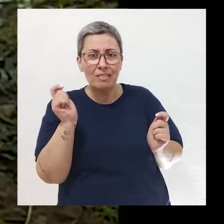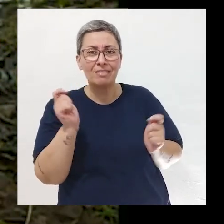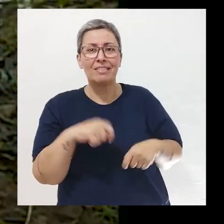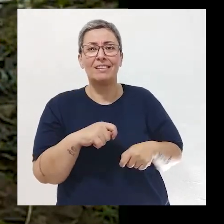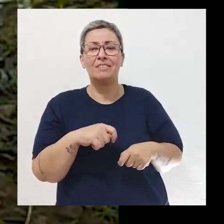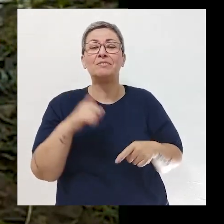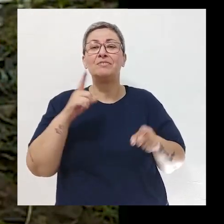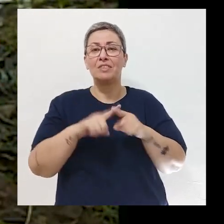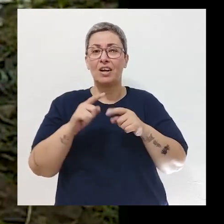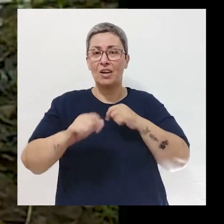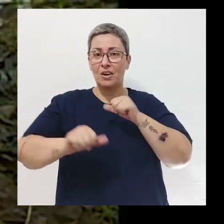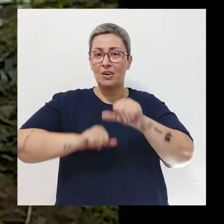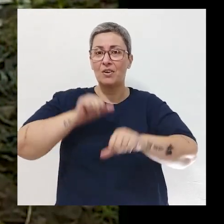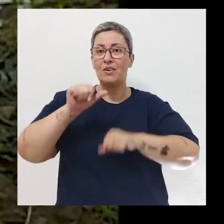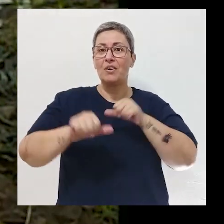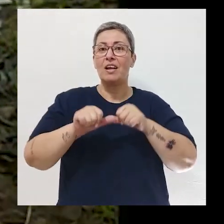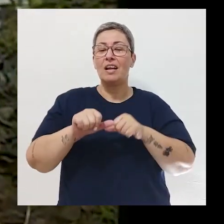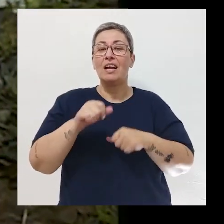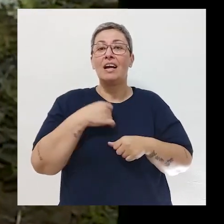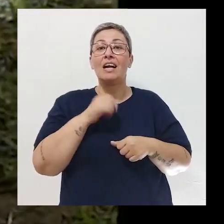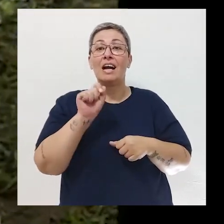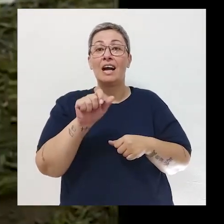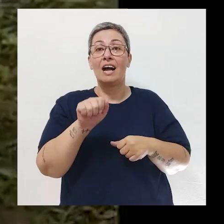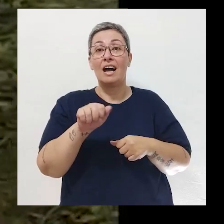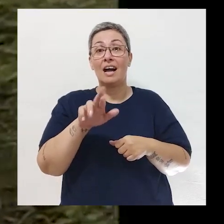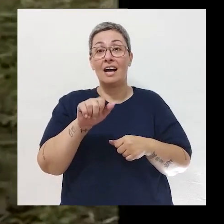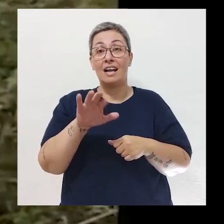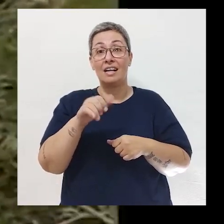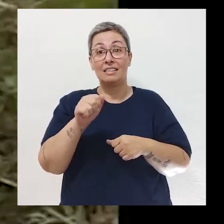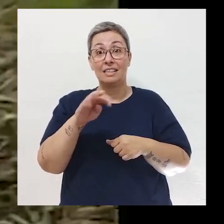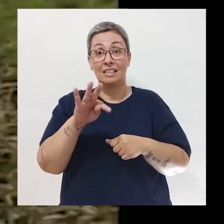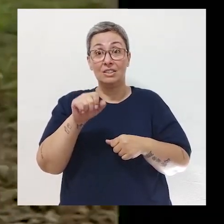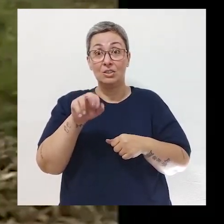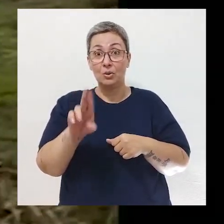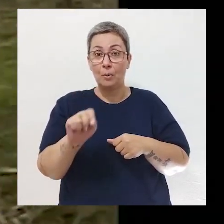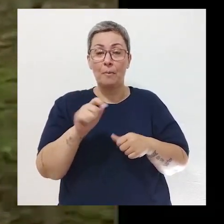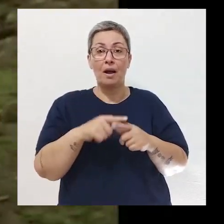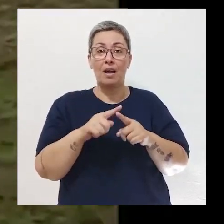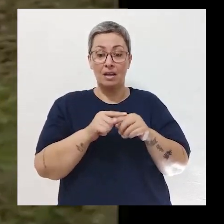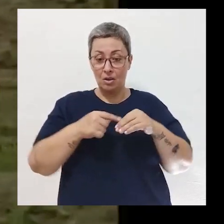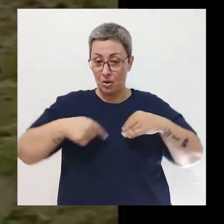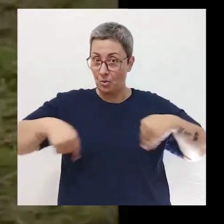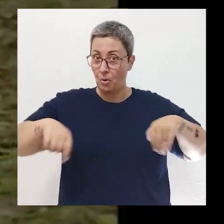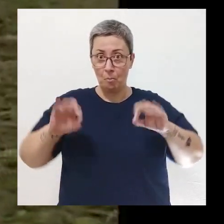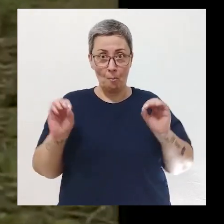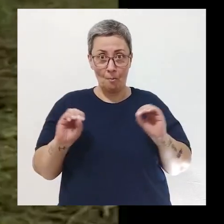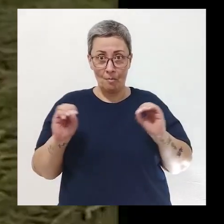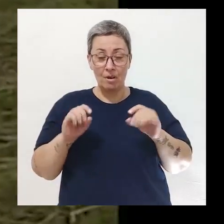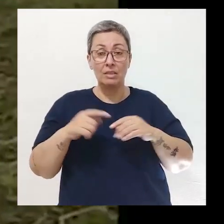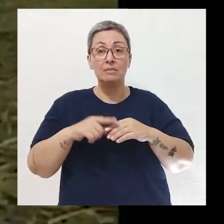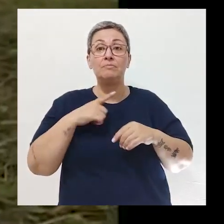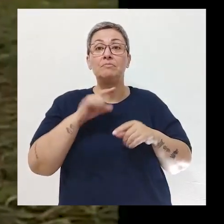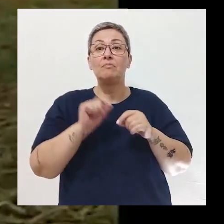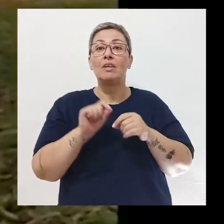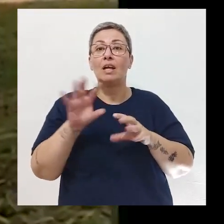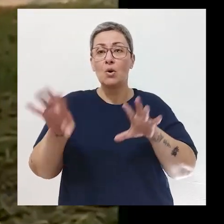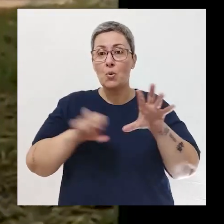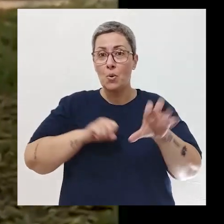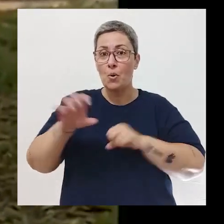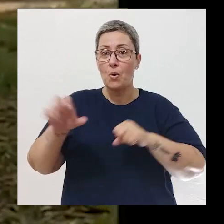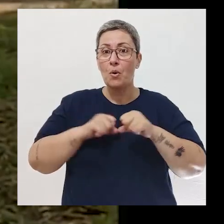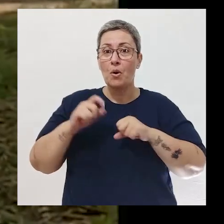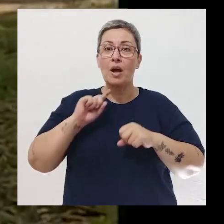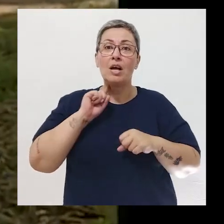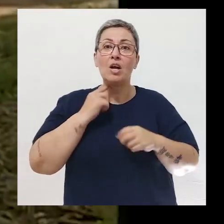uma possibilidade: transformar Araçatuba na única cidade não ribeirinha do estado de São Paulo a captar